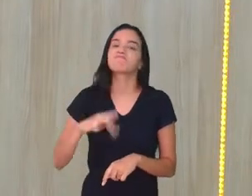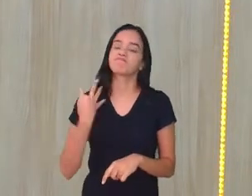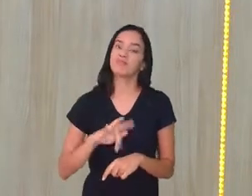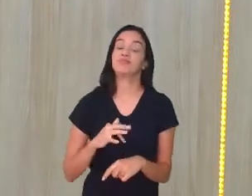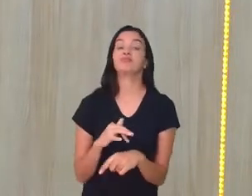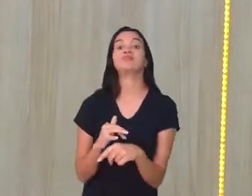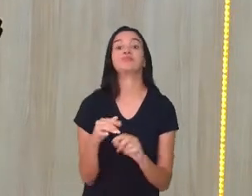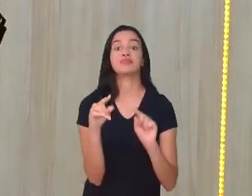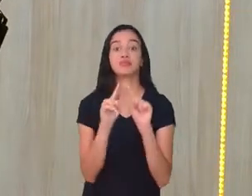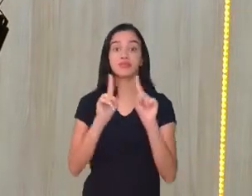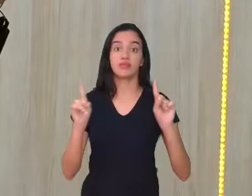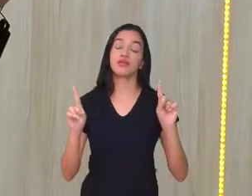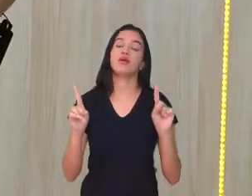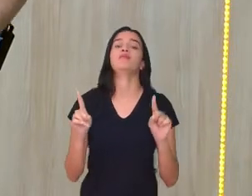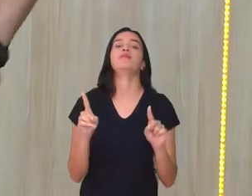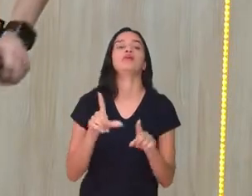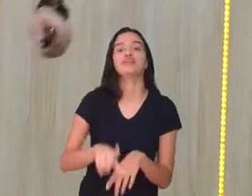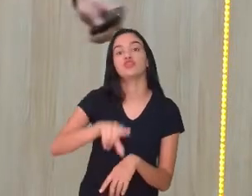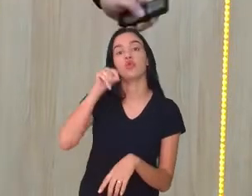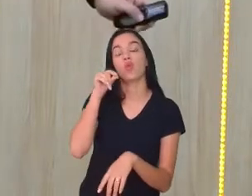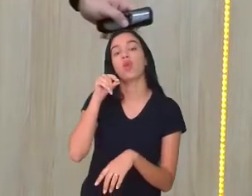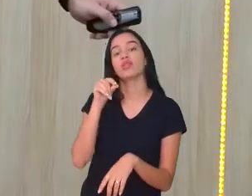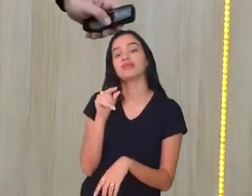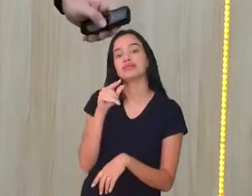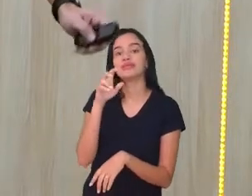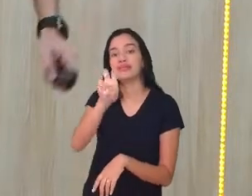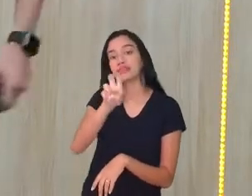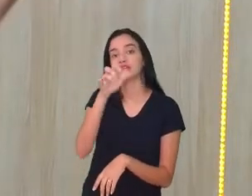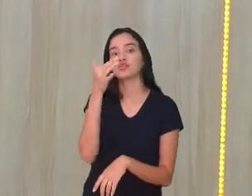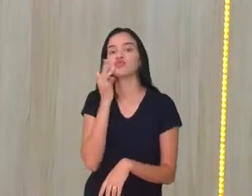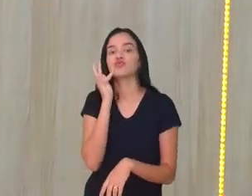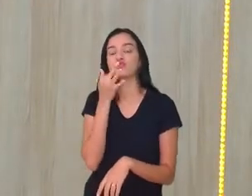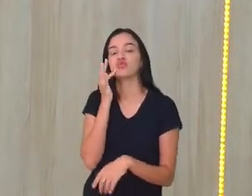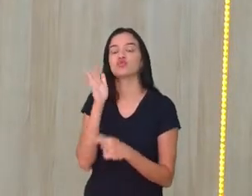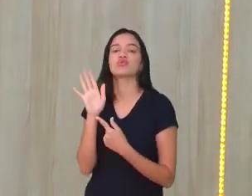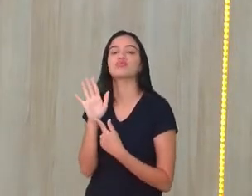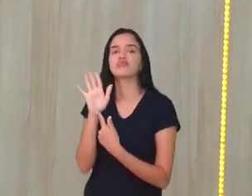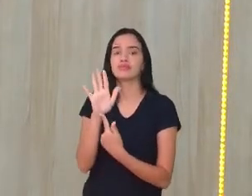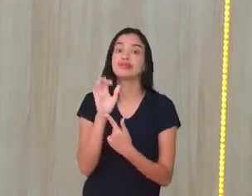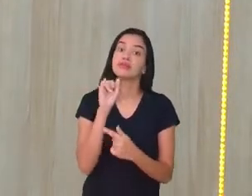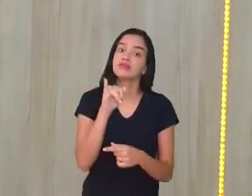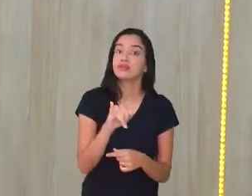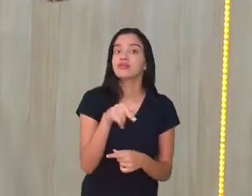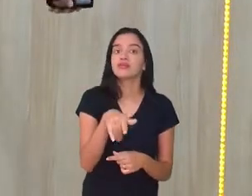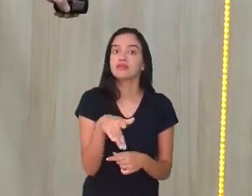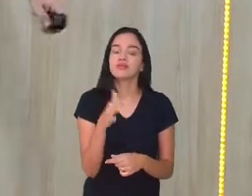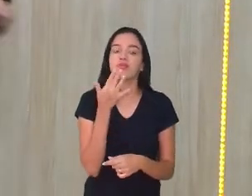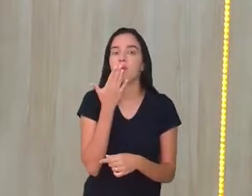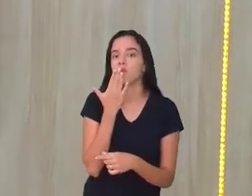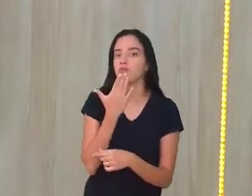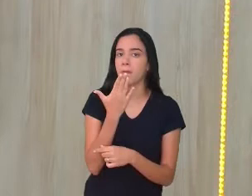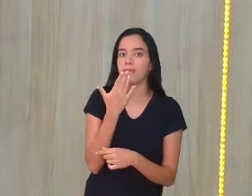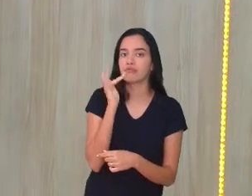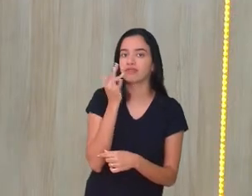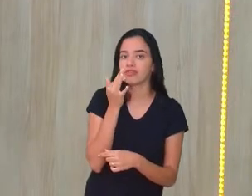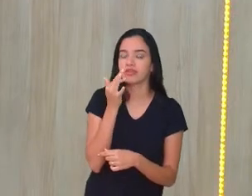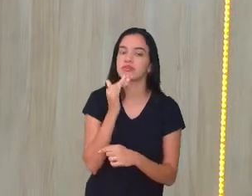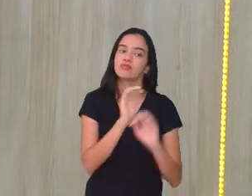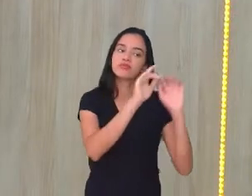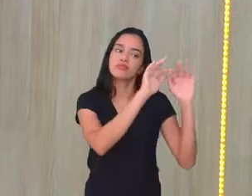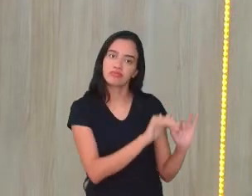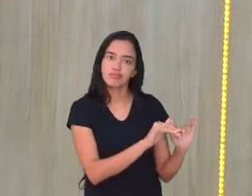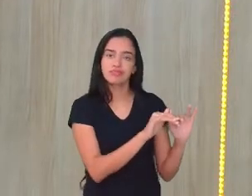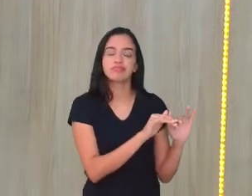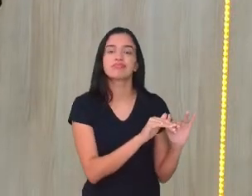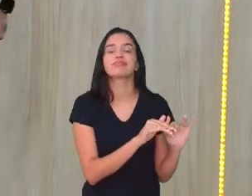valendo. Mas temos aí, escolhi 5 frutas aí para você. Se a sua fruta preferida não tiver aqui, mande aí qual é a